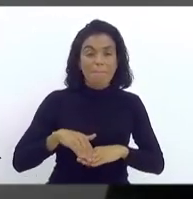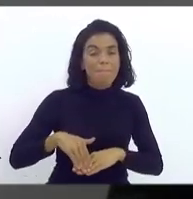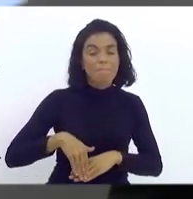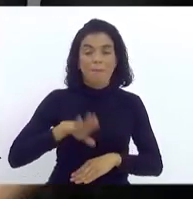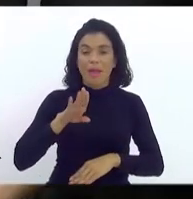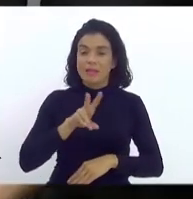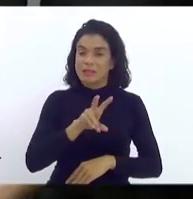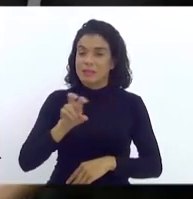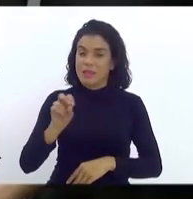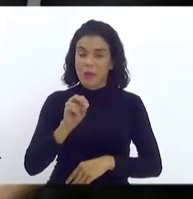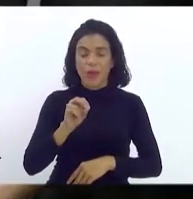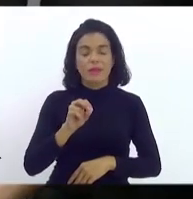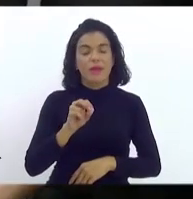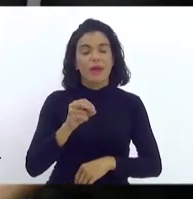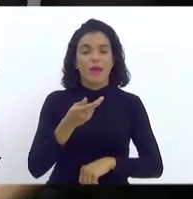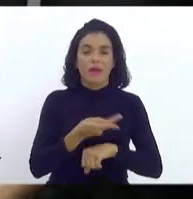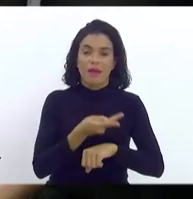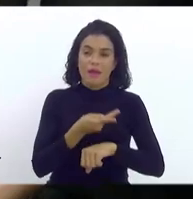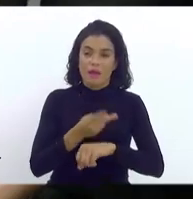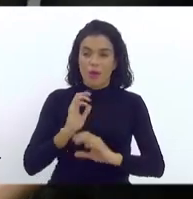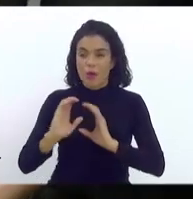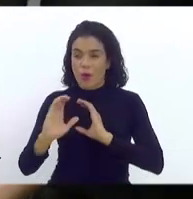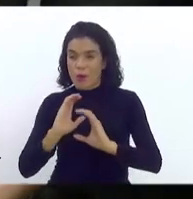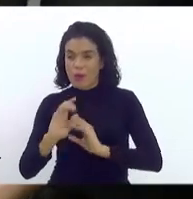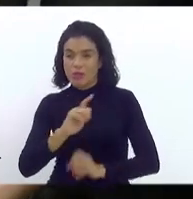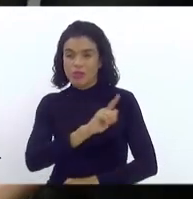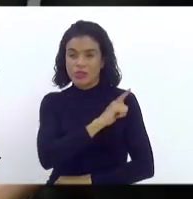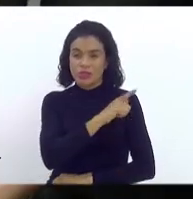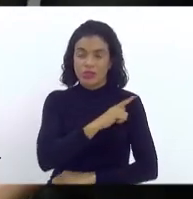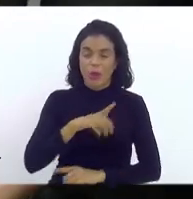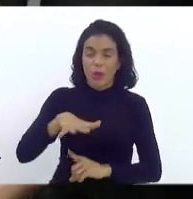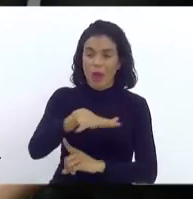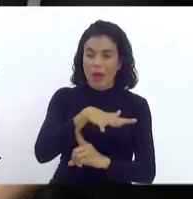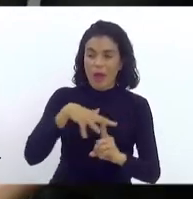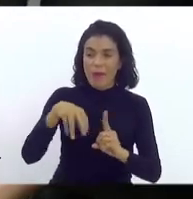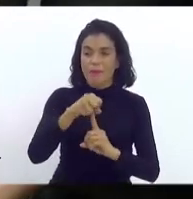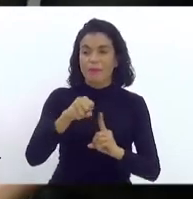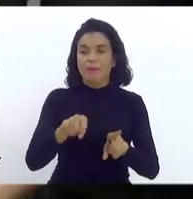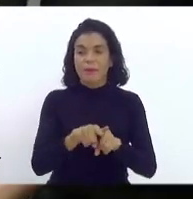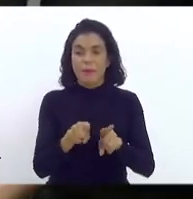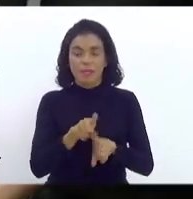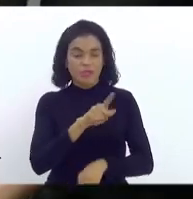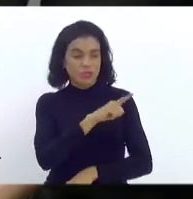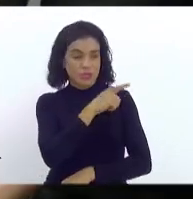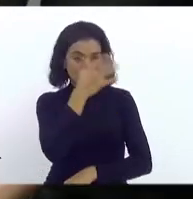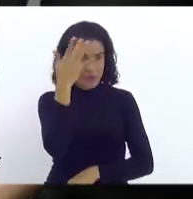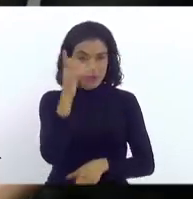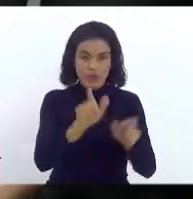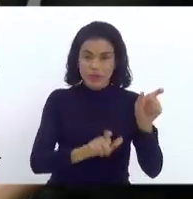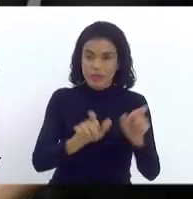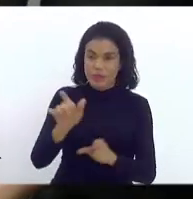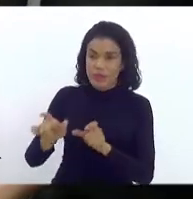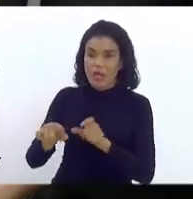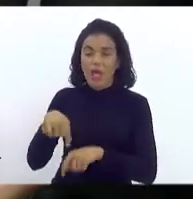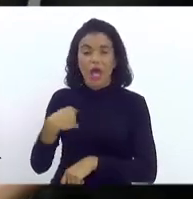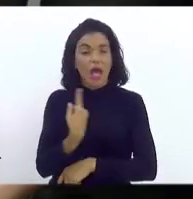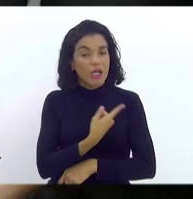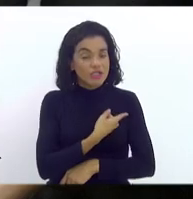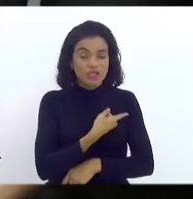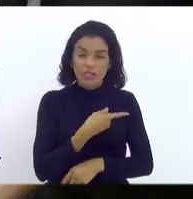50 prêmios em atendimento, comunicação, gestão ambiental e gestão de pessoas. A gente preza muito